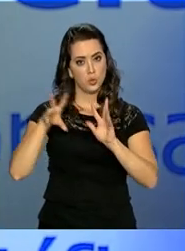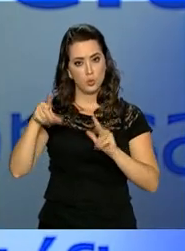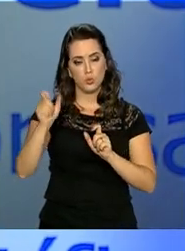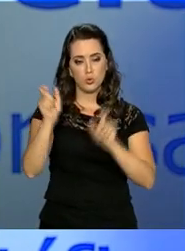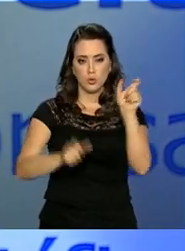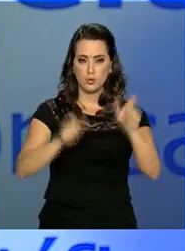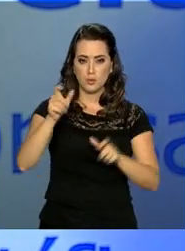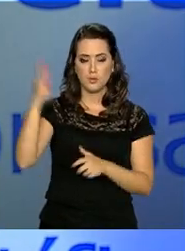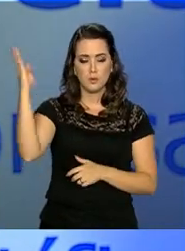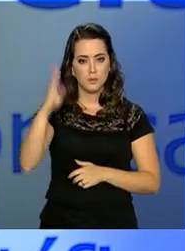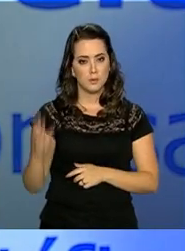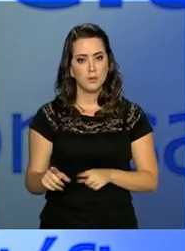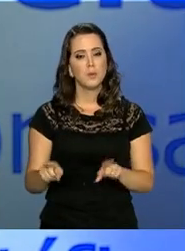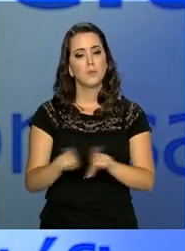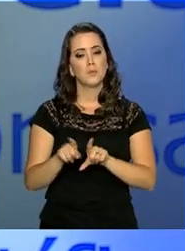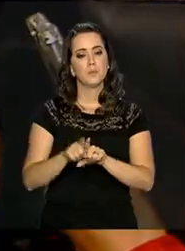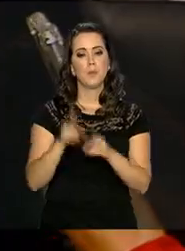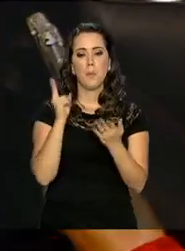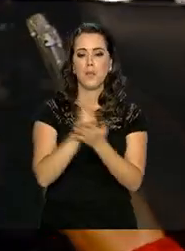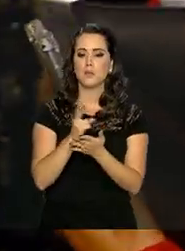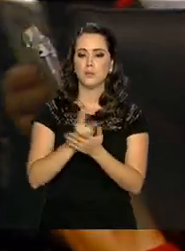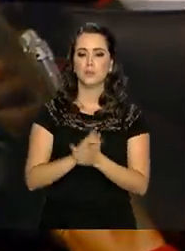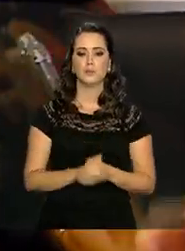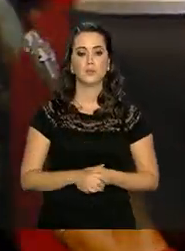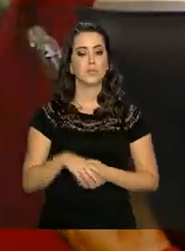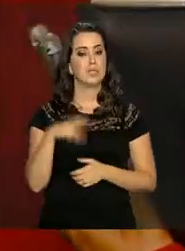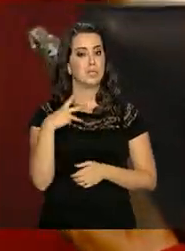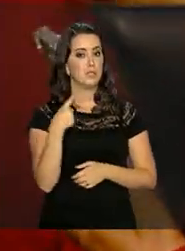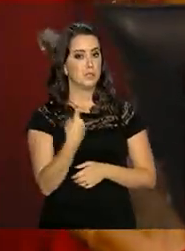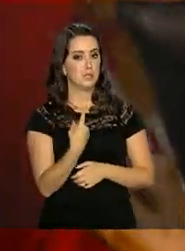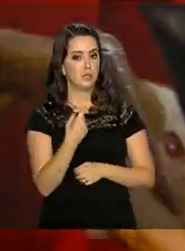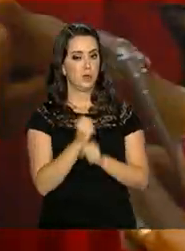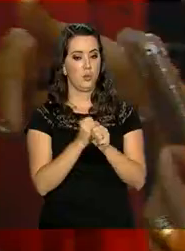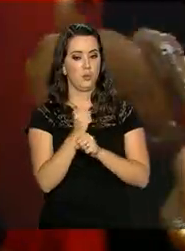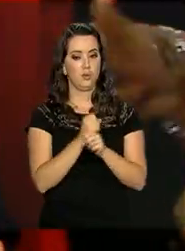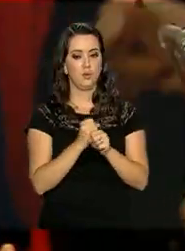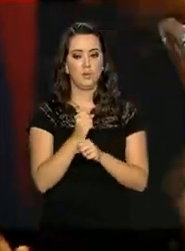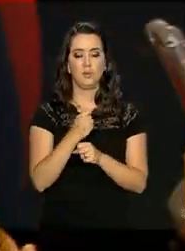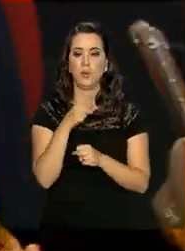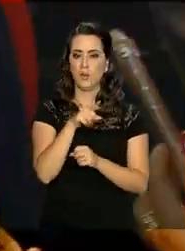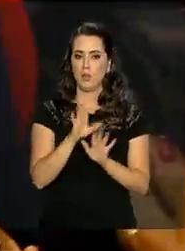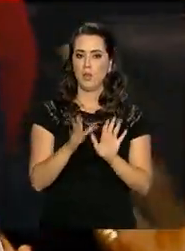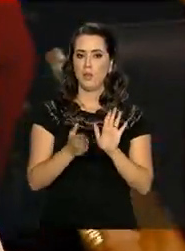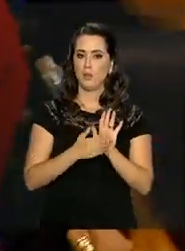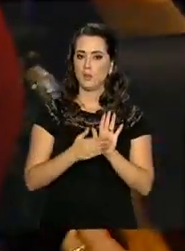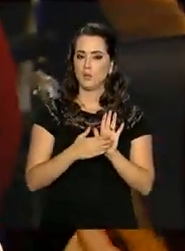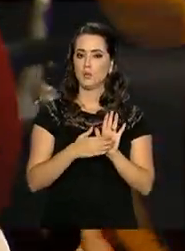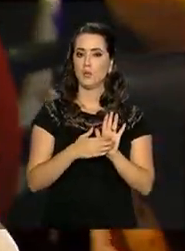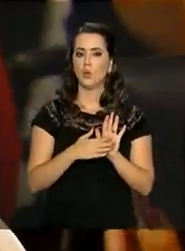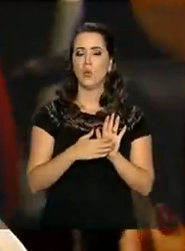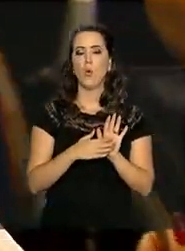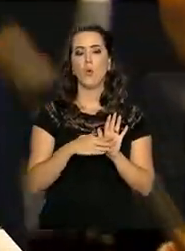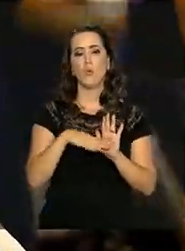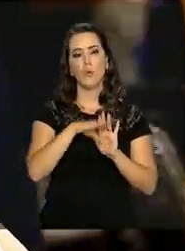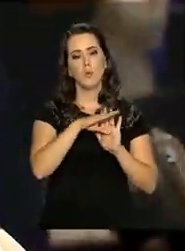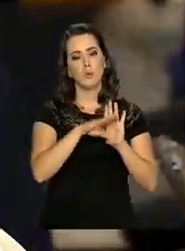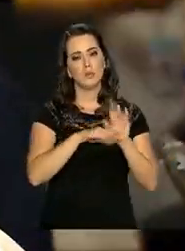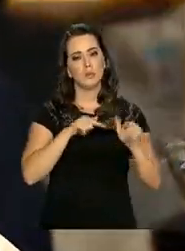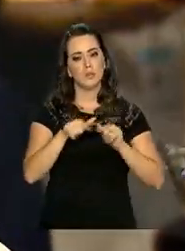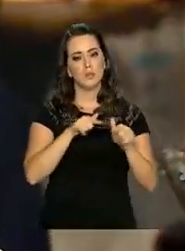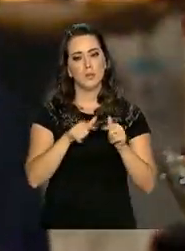todos os brasileiros sejam mesmo. Há 31 anos, Eunice apresentou como trabalho final do mestrado uma tese